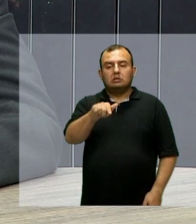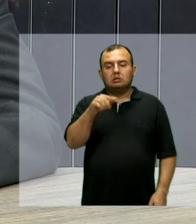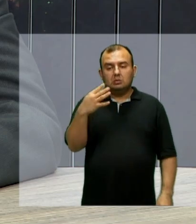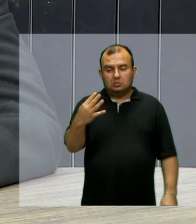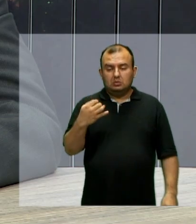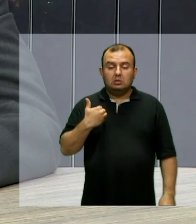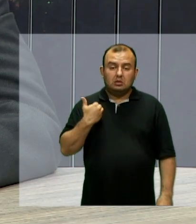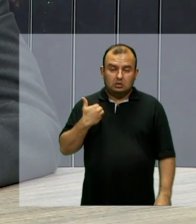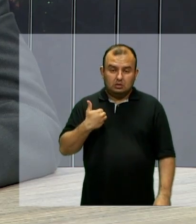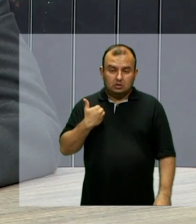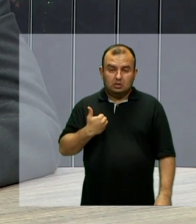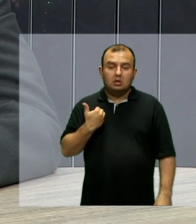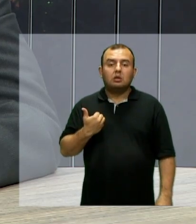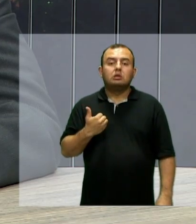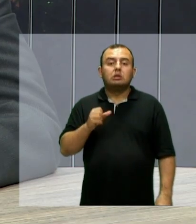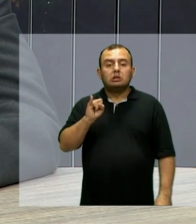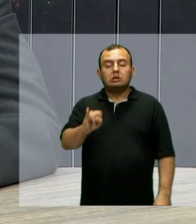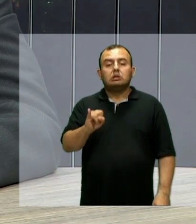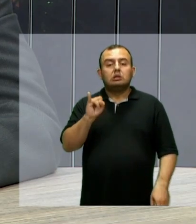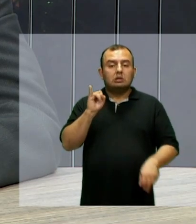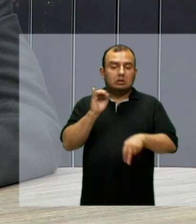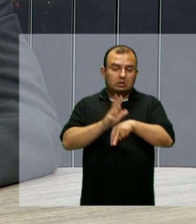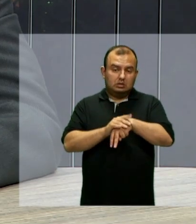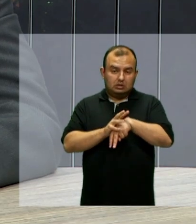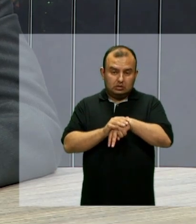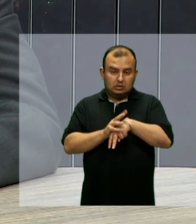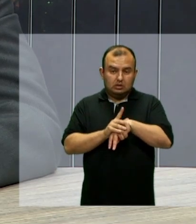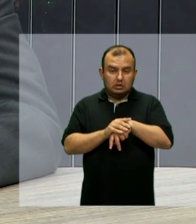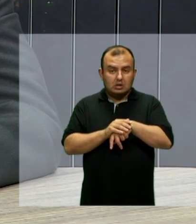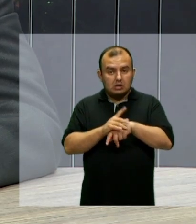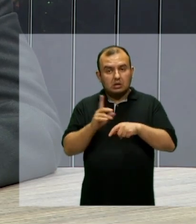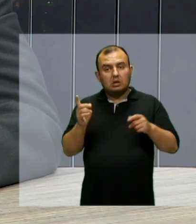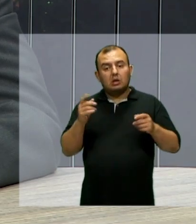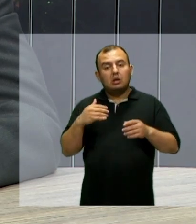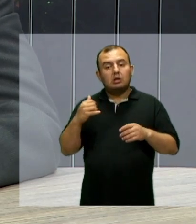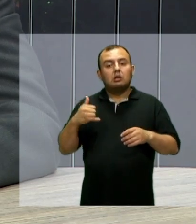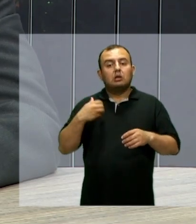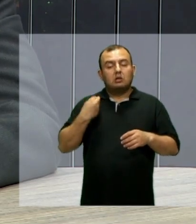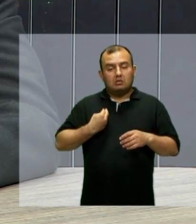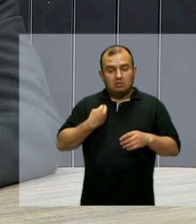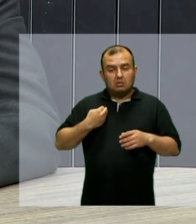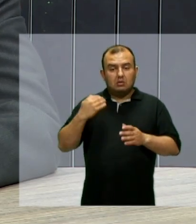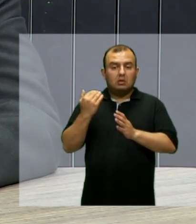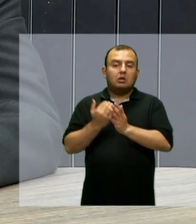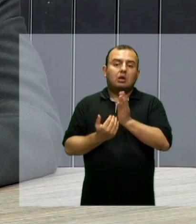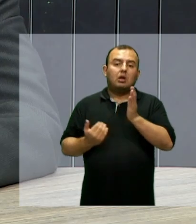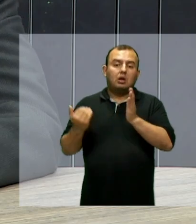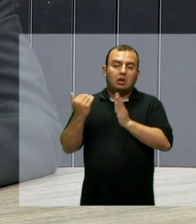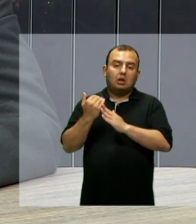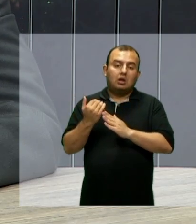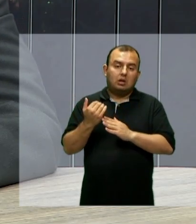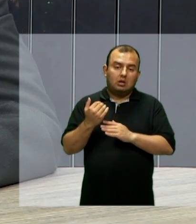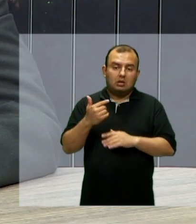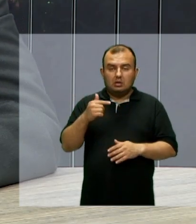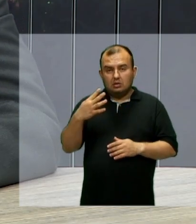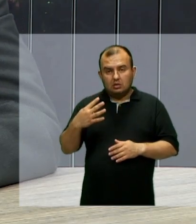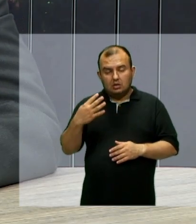anos de idade, e se a paciente tiver uma perspectiva de vida acima de 7 anos